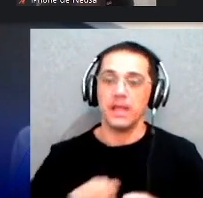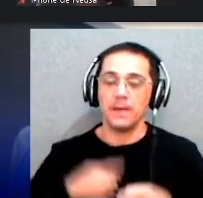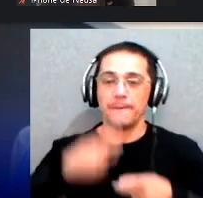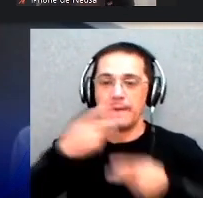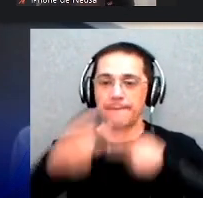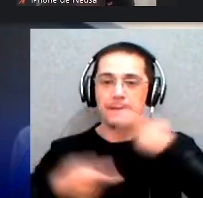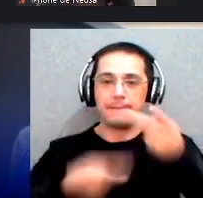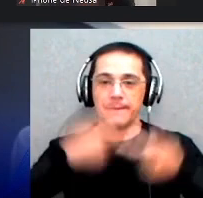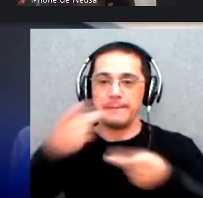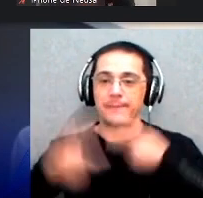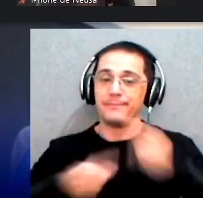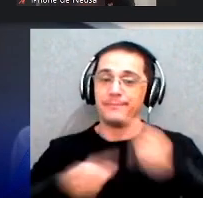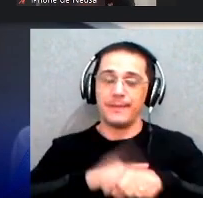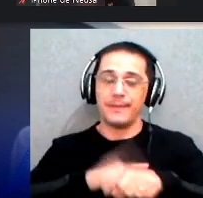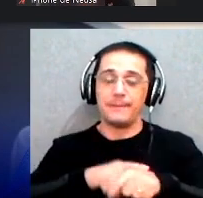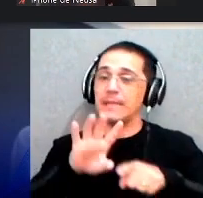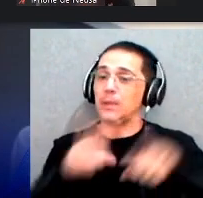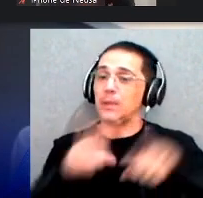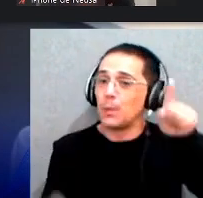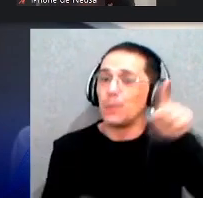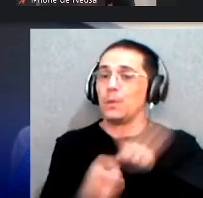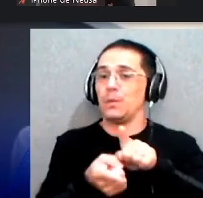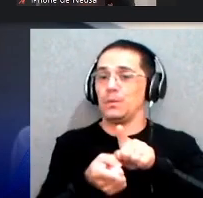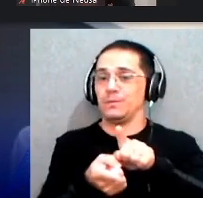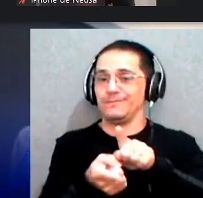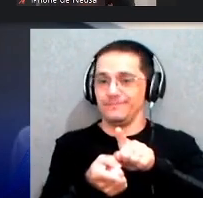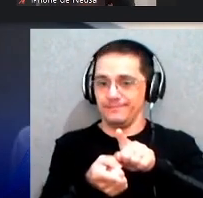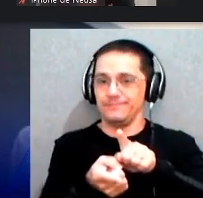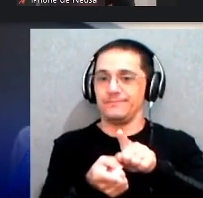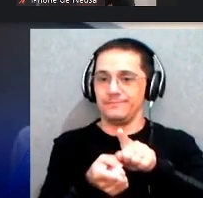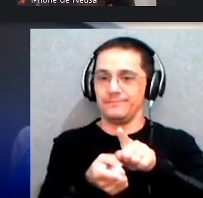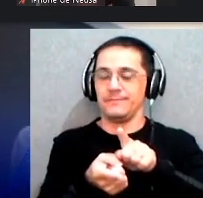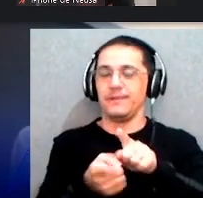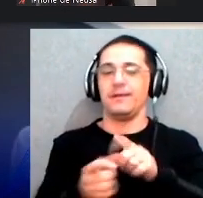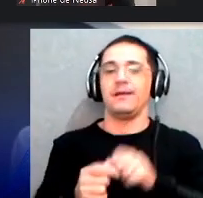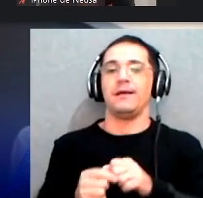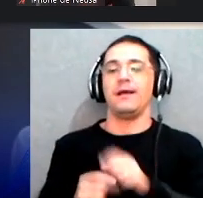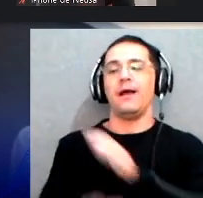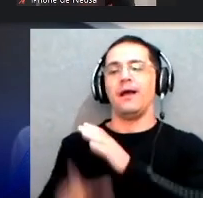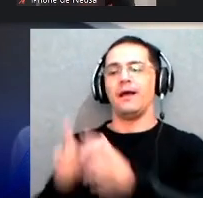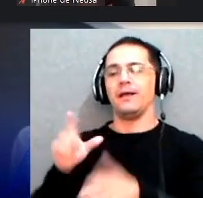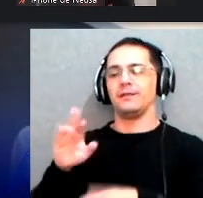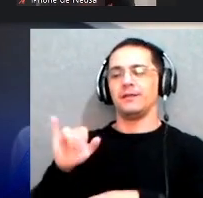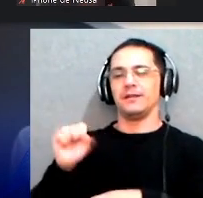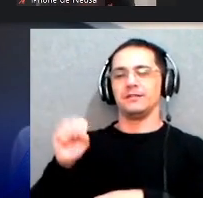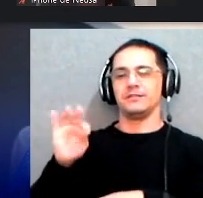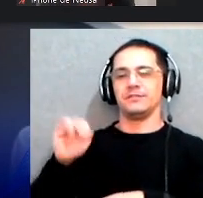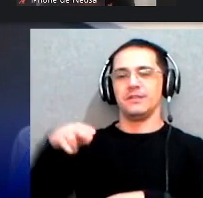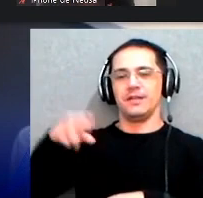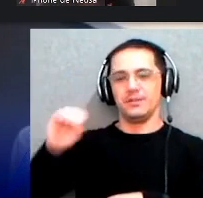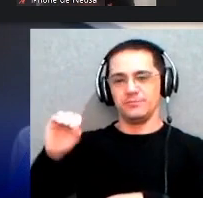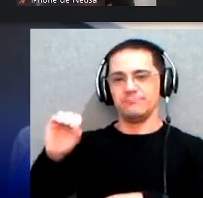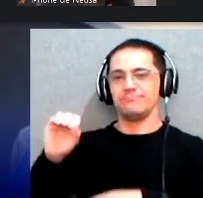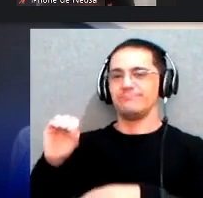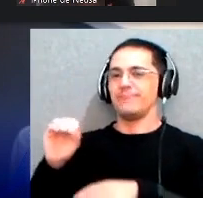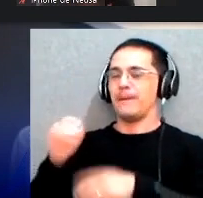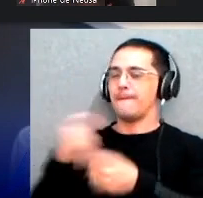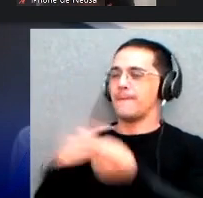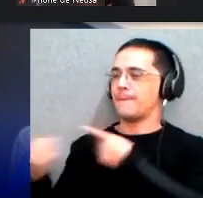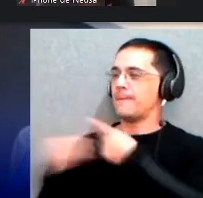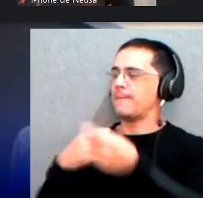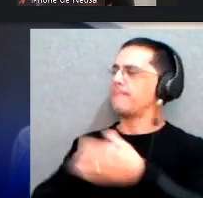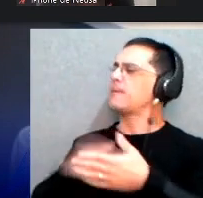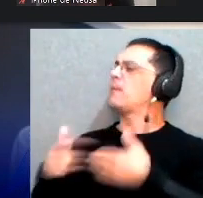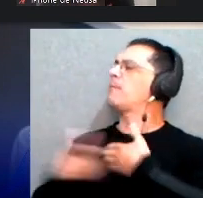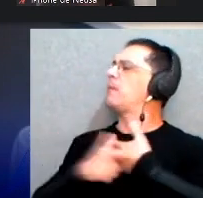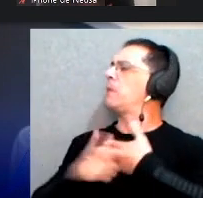ele é curtíssimo, né? 10 minutos. Até vinha conversando com o Cristiano antes, qual seria exatamente o meu papel, porque 10